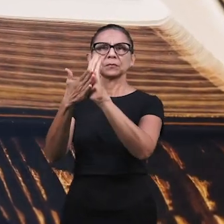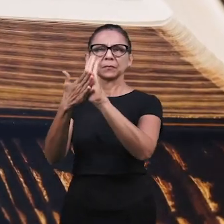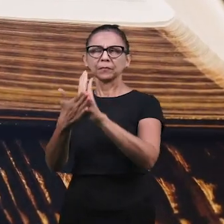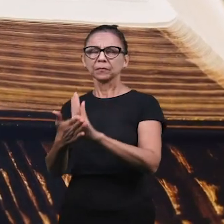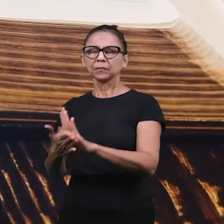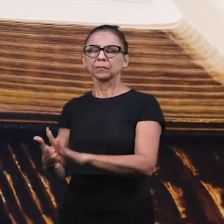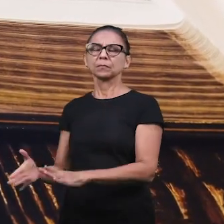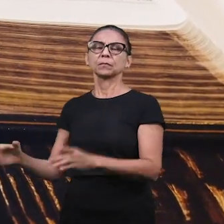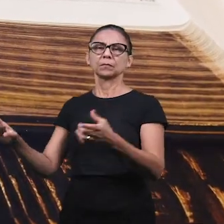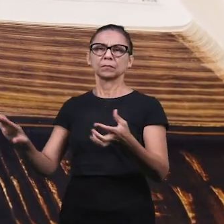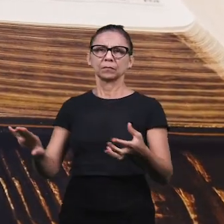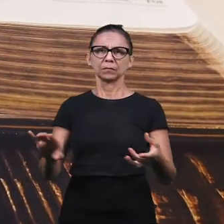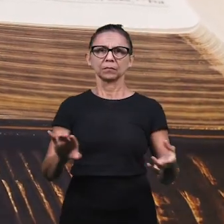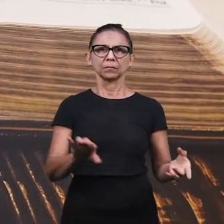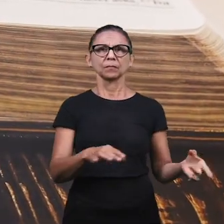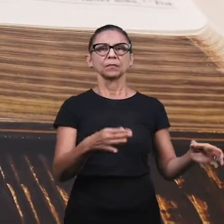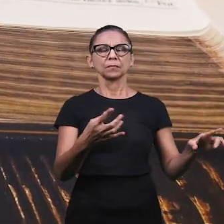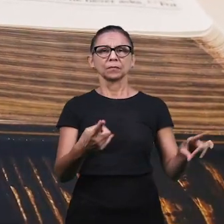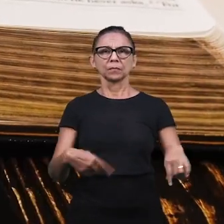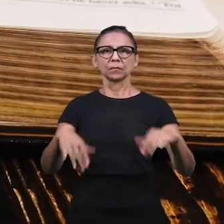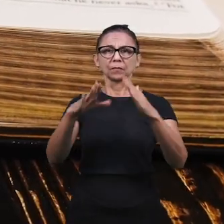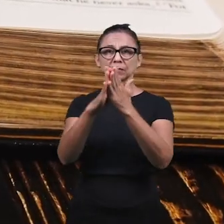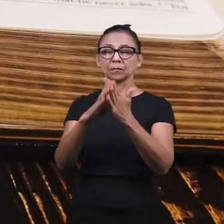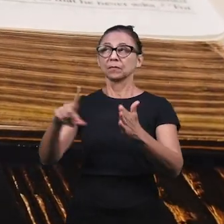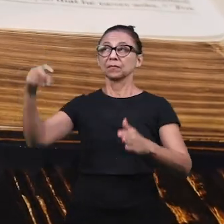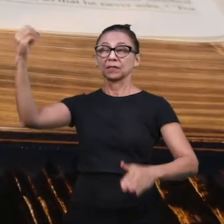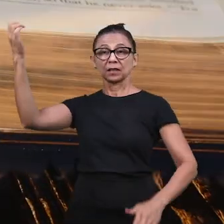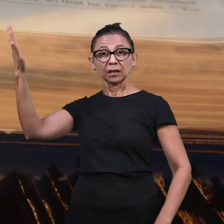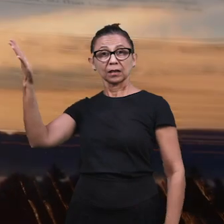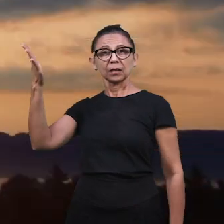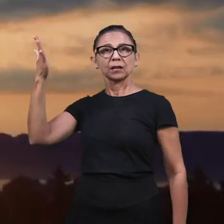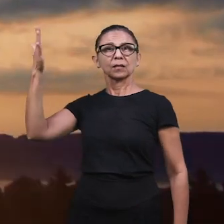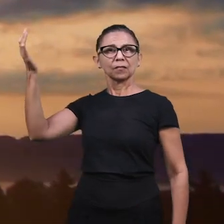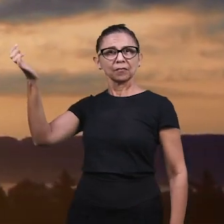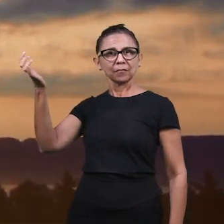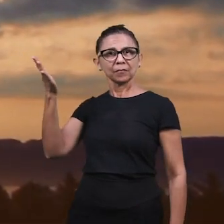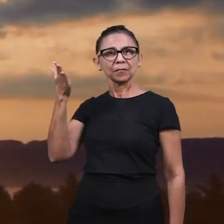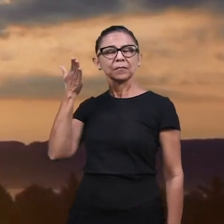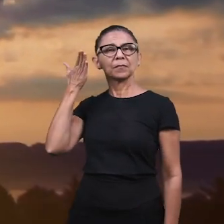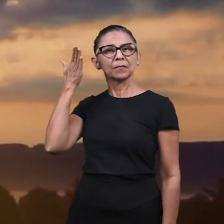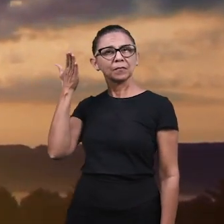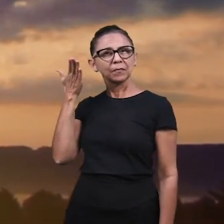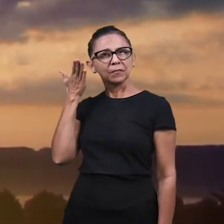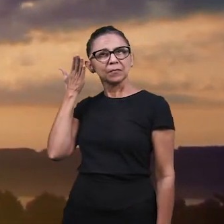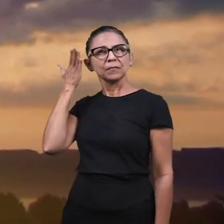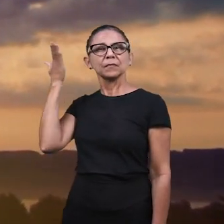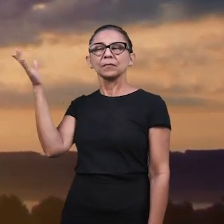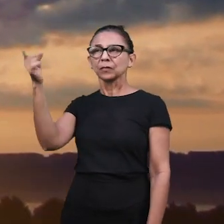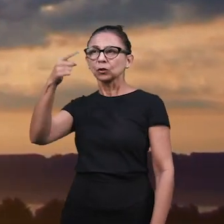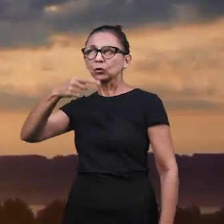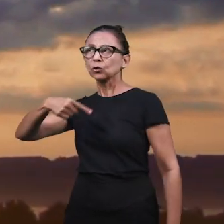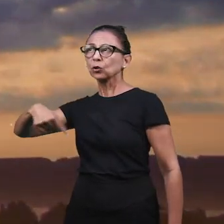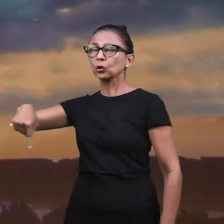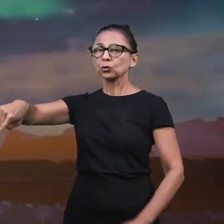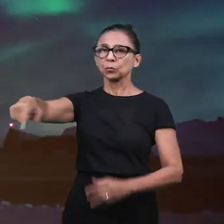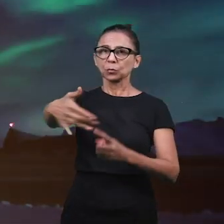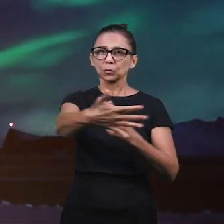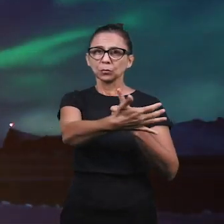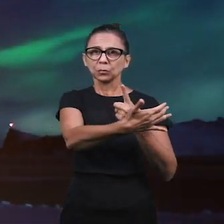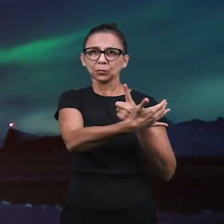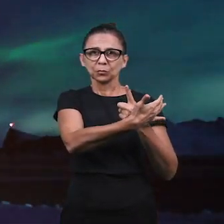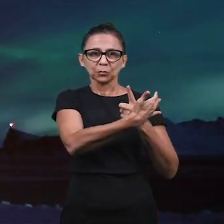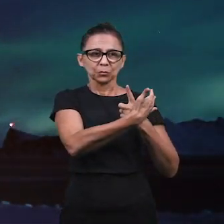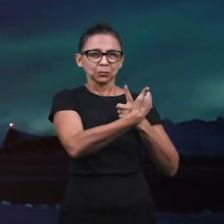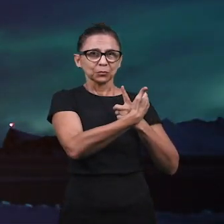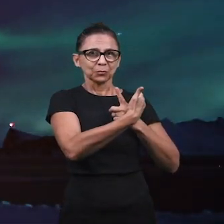a sua palavra para guiar, e na sombra de seus mãos nos protegerá.